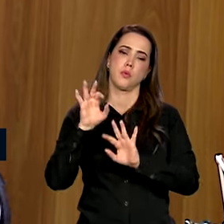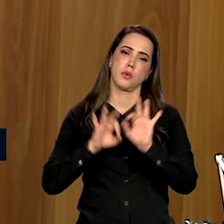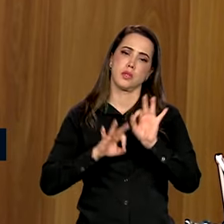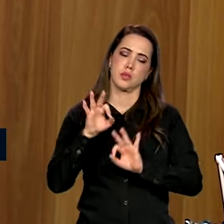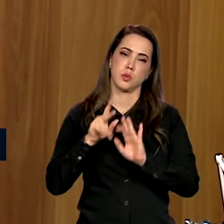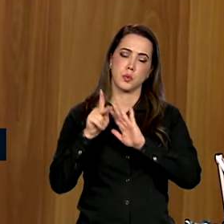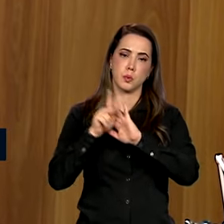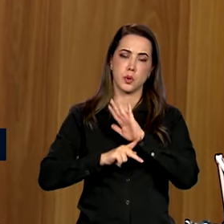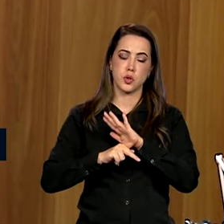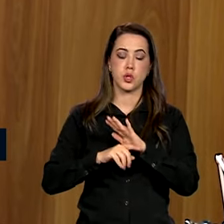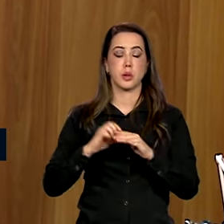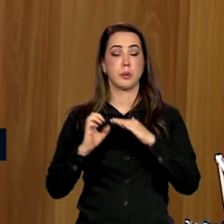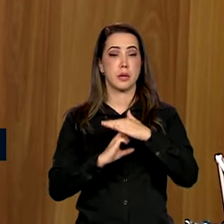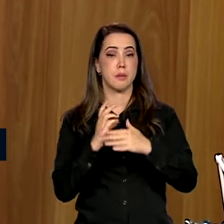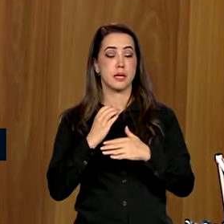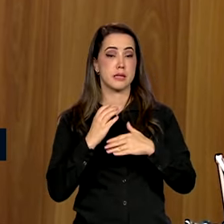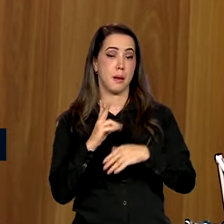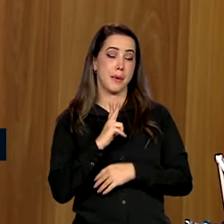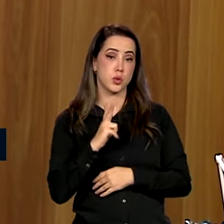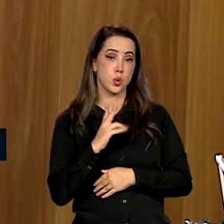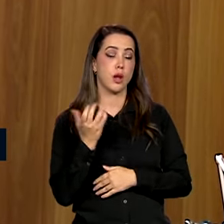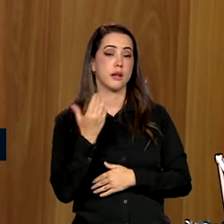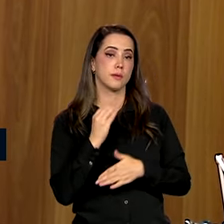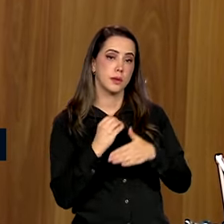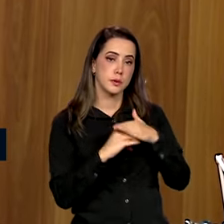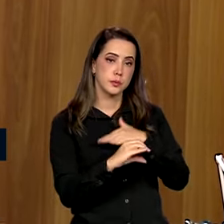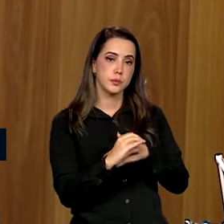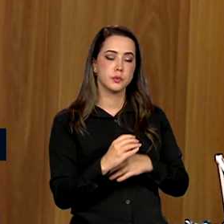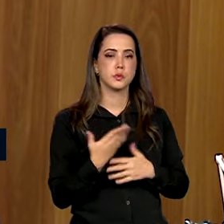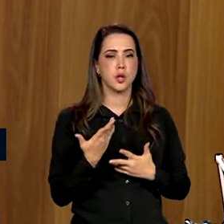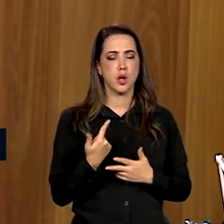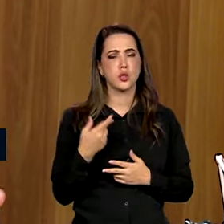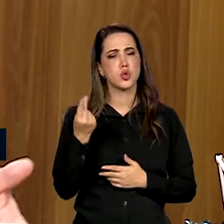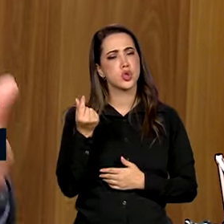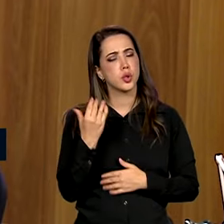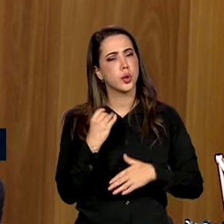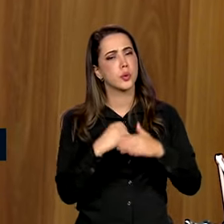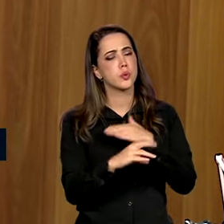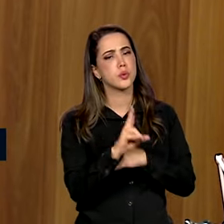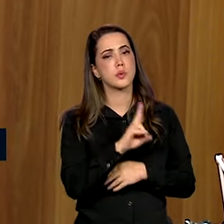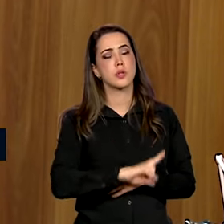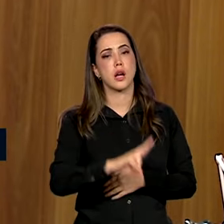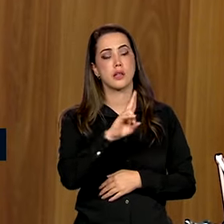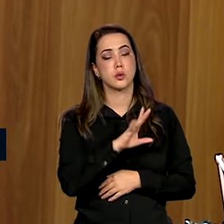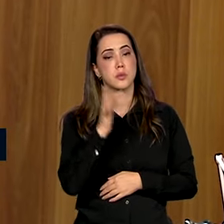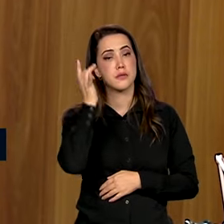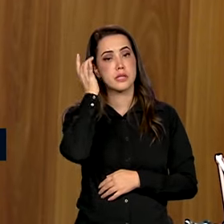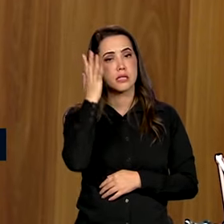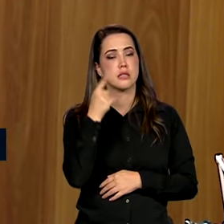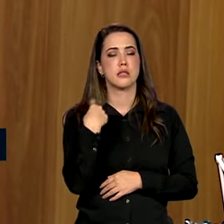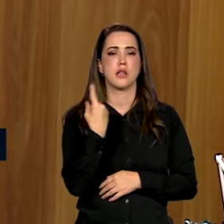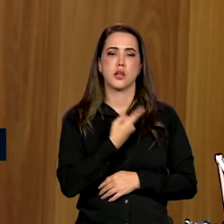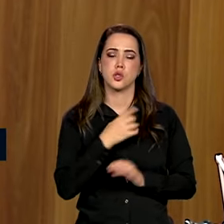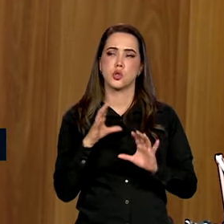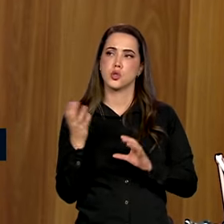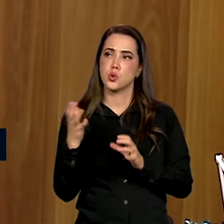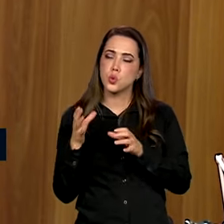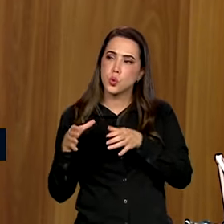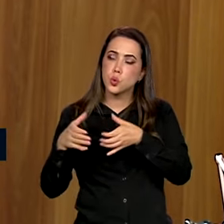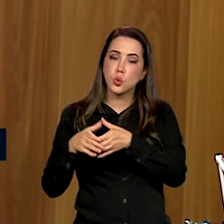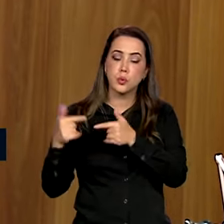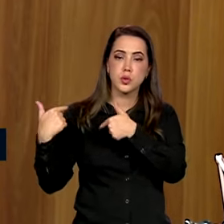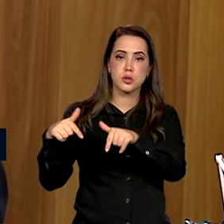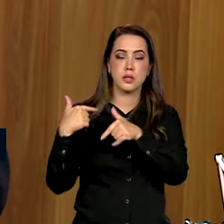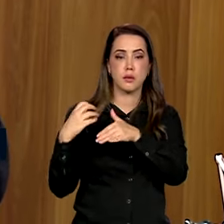para atração do Capital privado né as parcerias público privadas recursos aplicados para a gente facilitar a atração do Capital privado